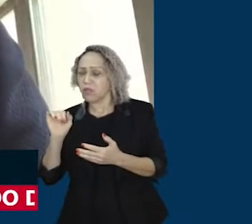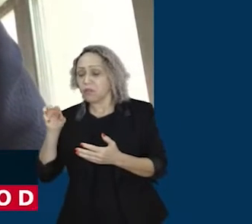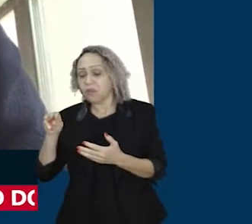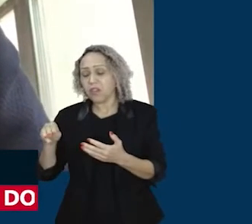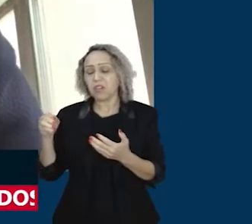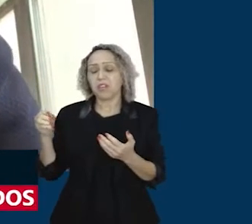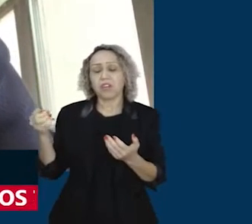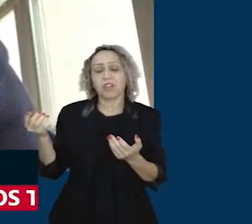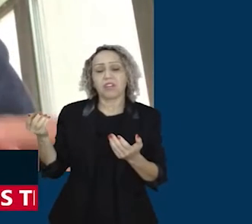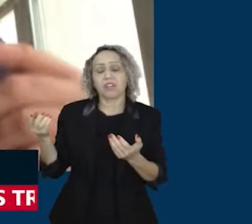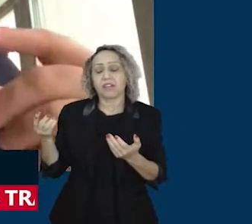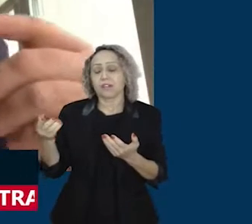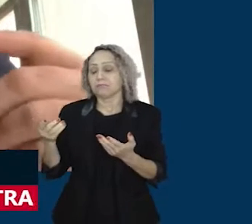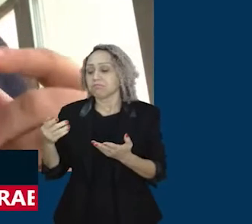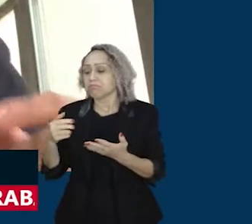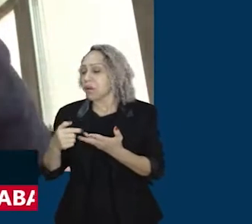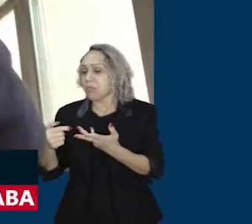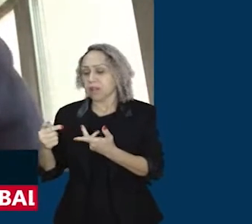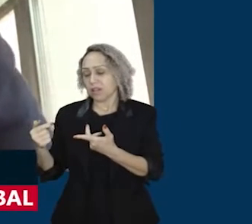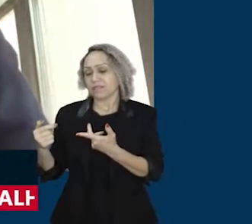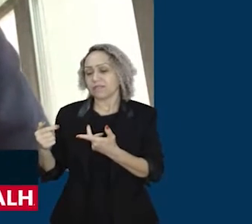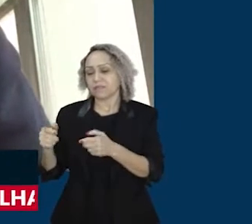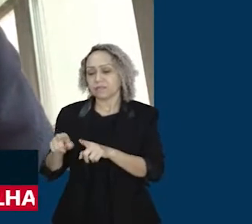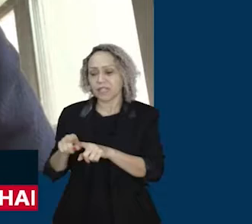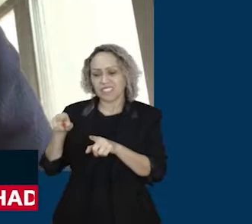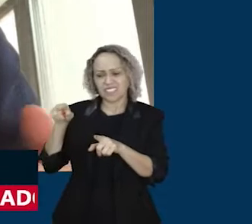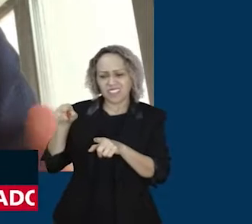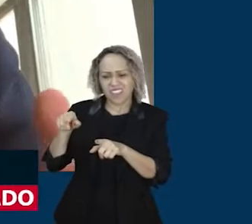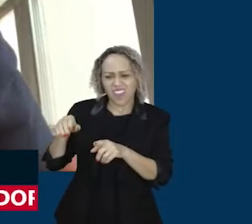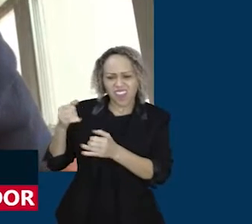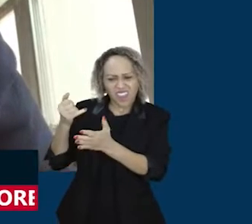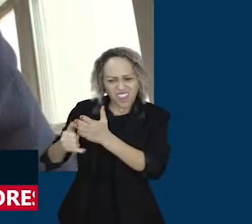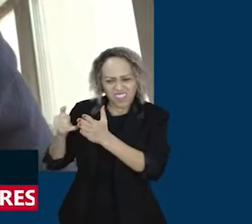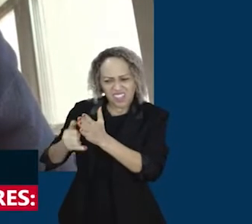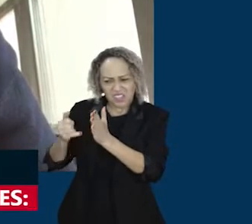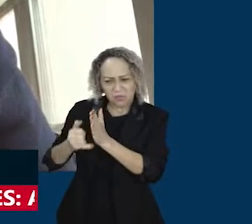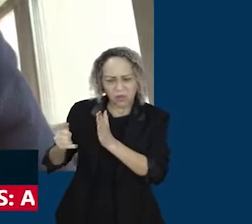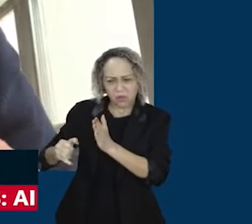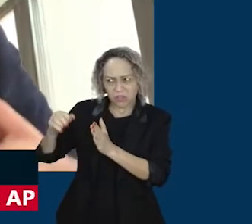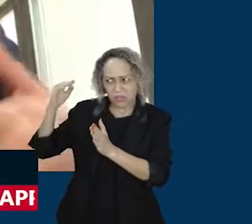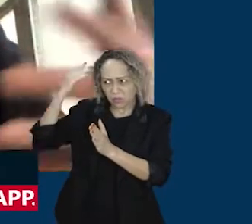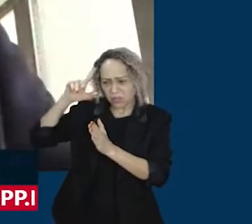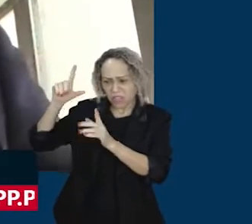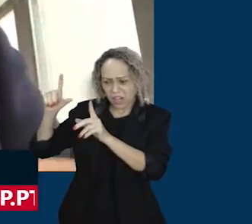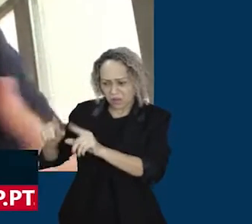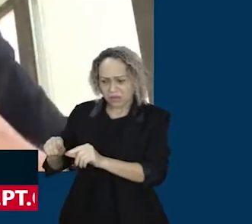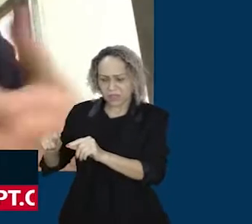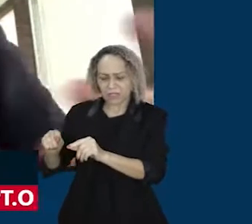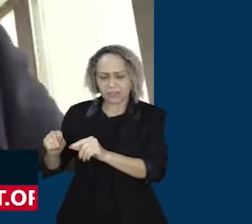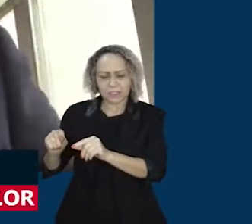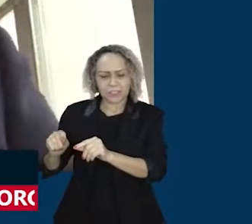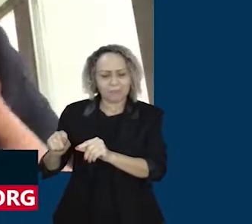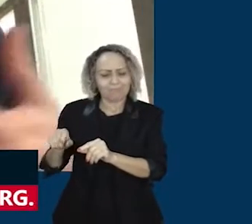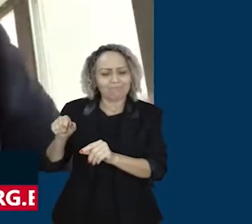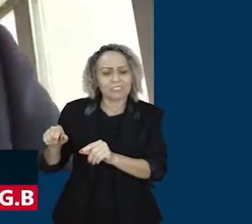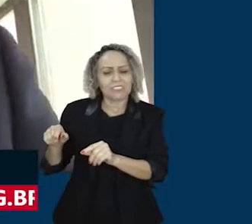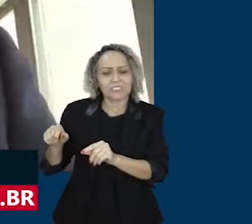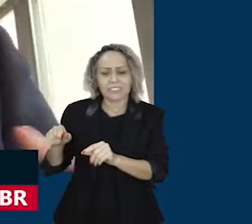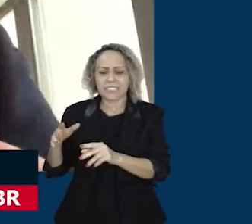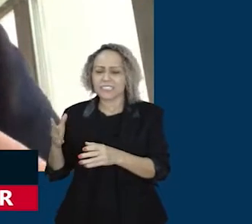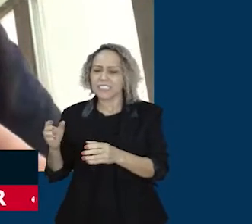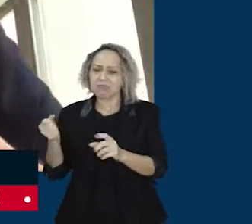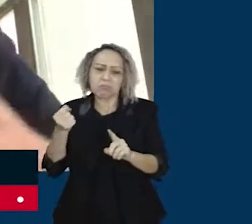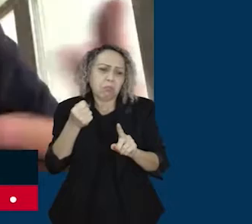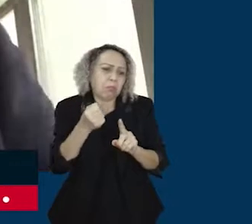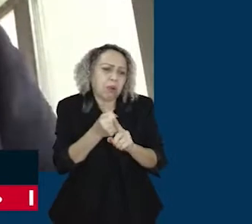combustível. A grande parte da tributação do combustível é dos estados, e esse foi um acordo